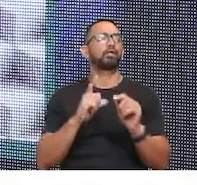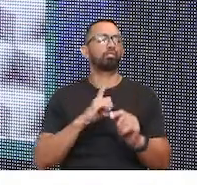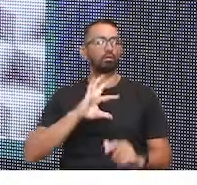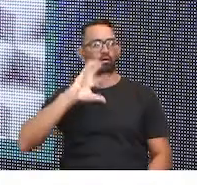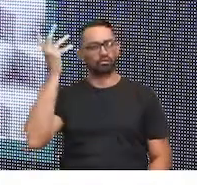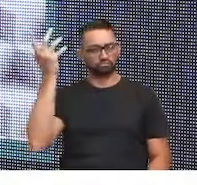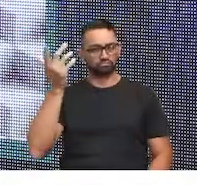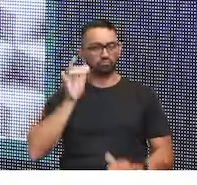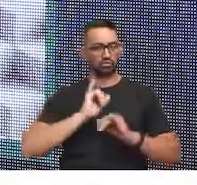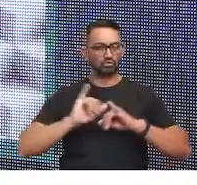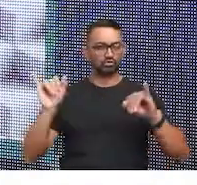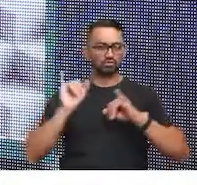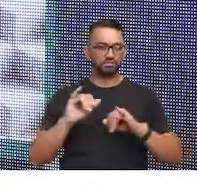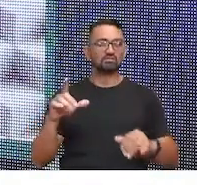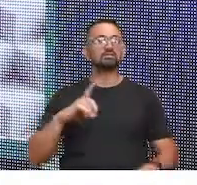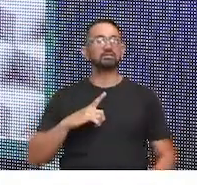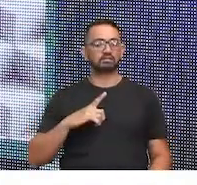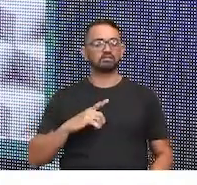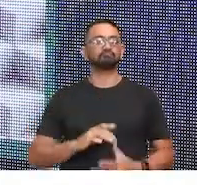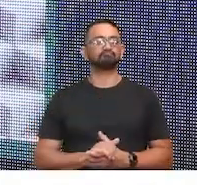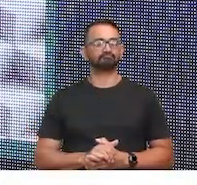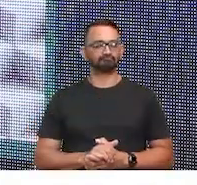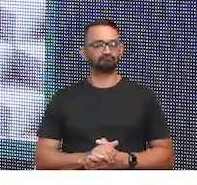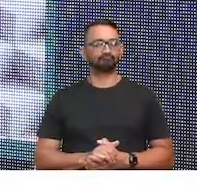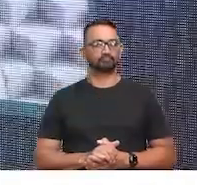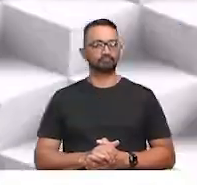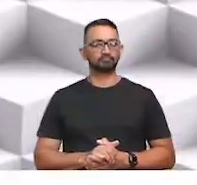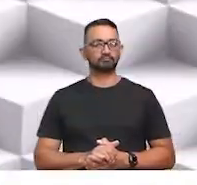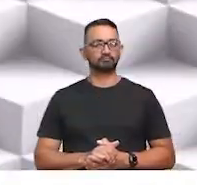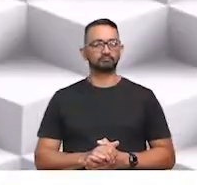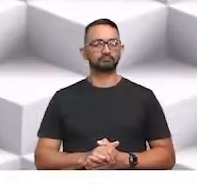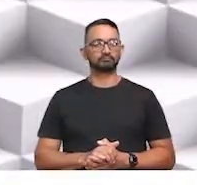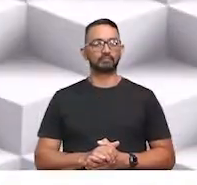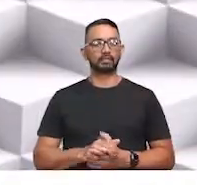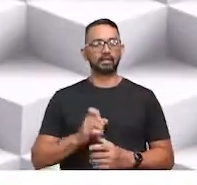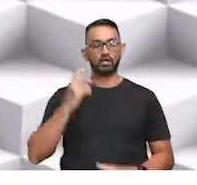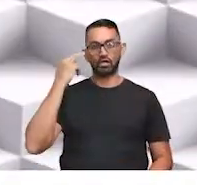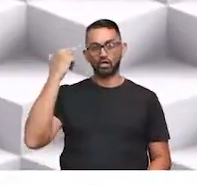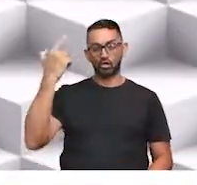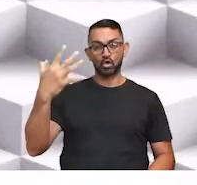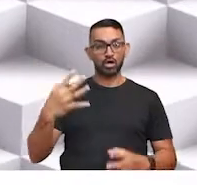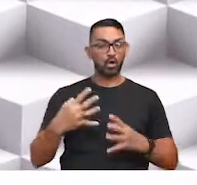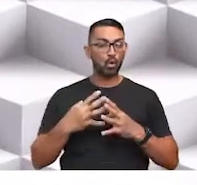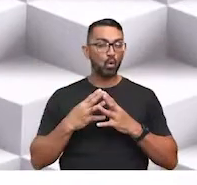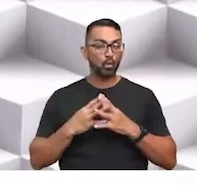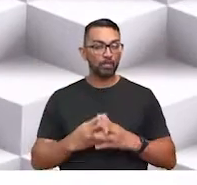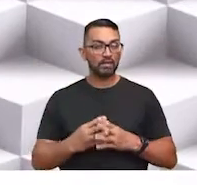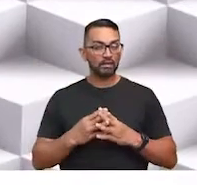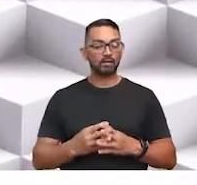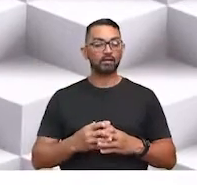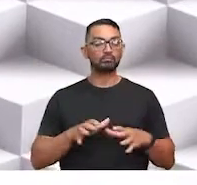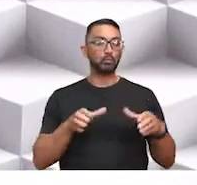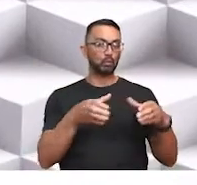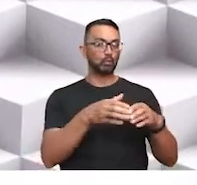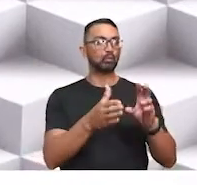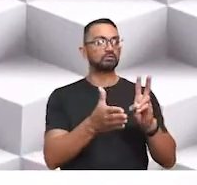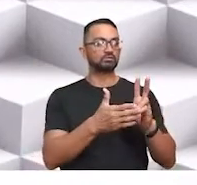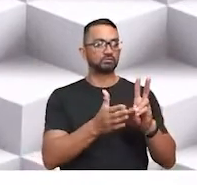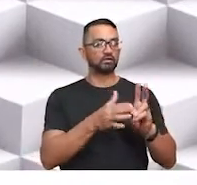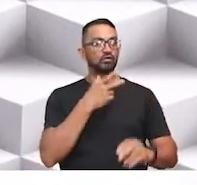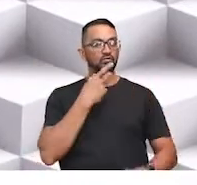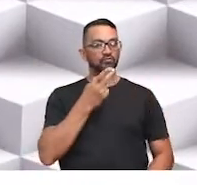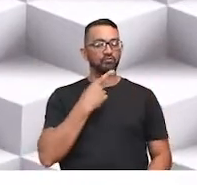por lá esse tipo de notícia acaba repercutindo muito não é olha a Mônica é uma história bem complicada os